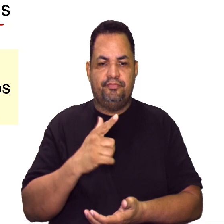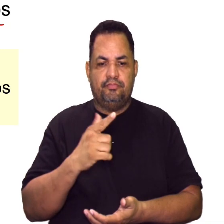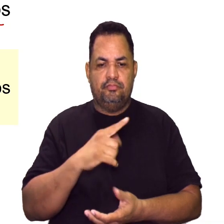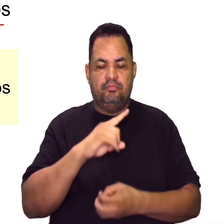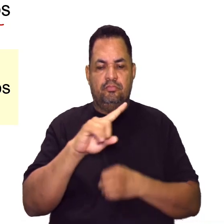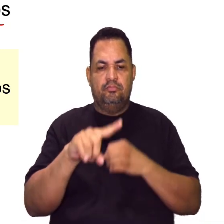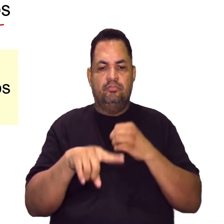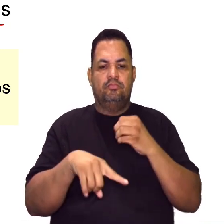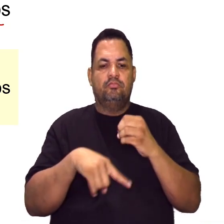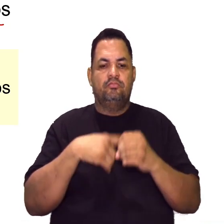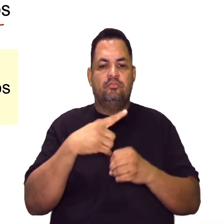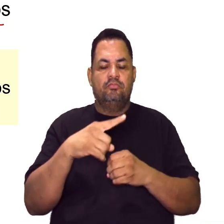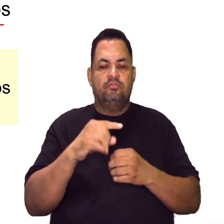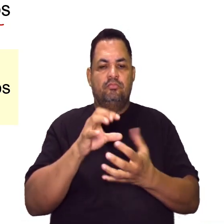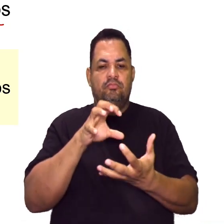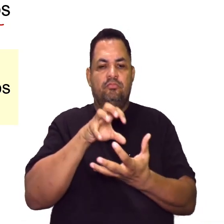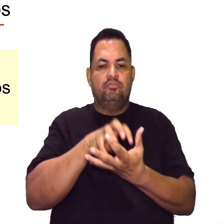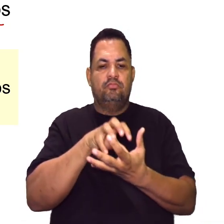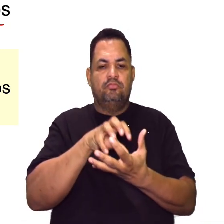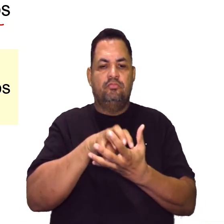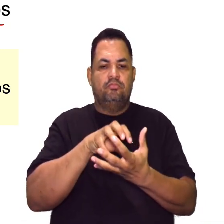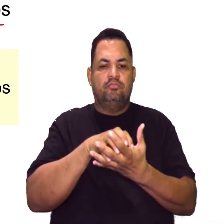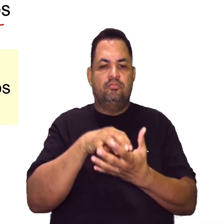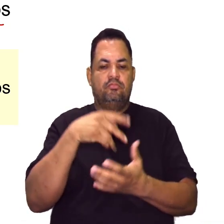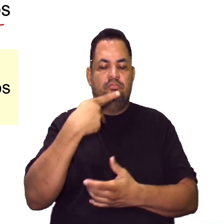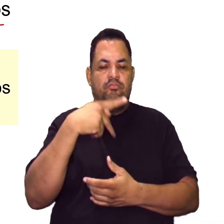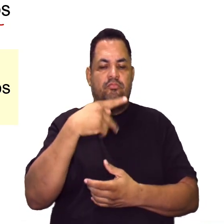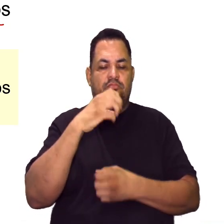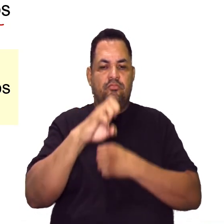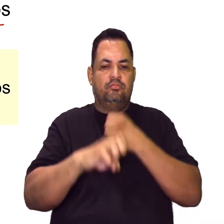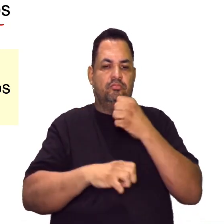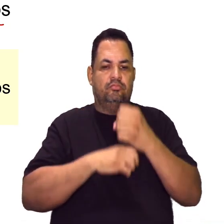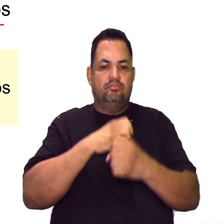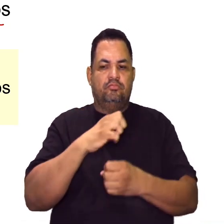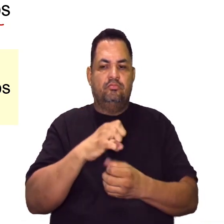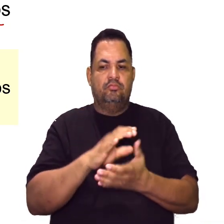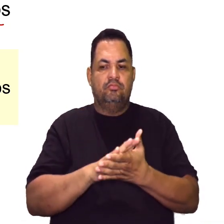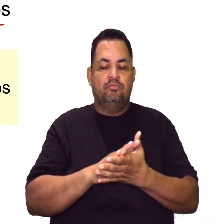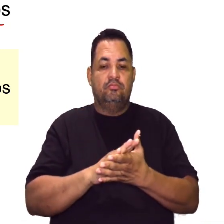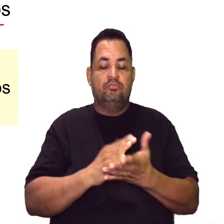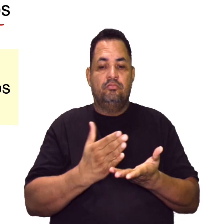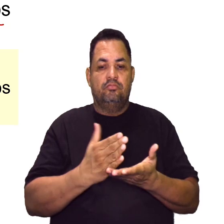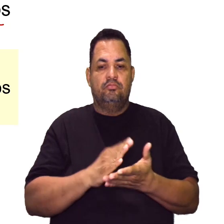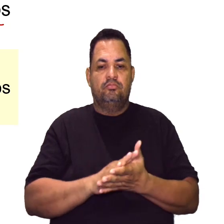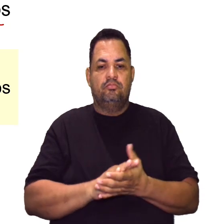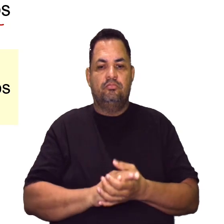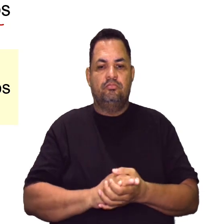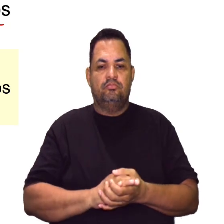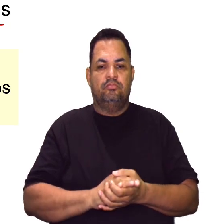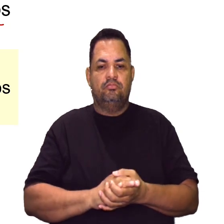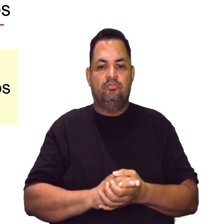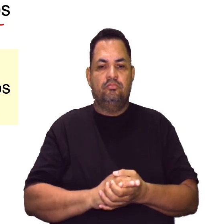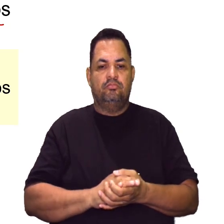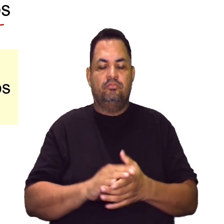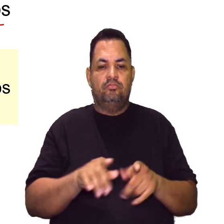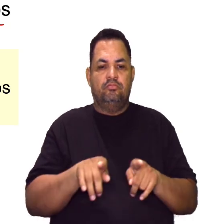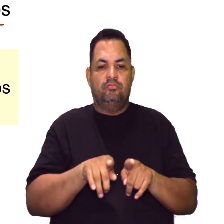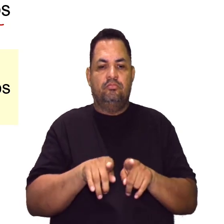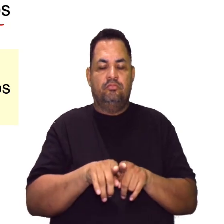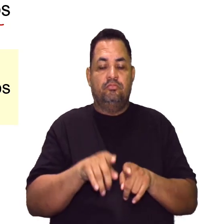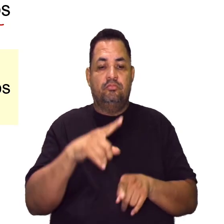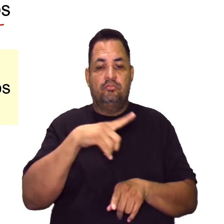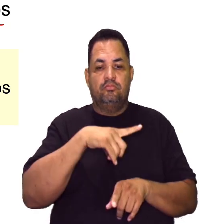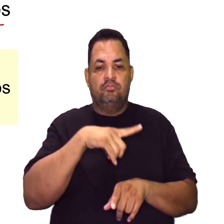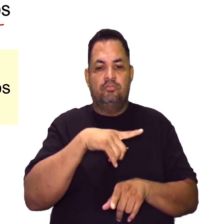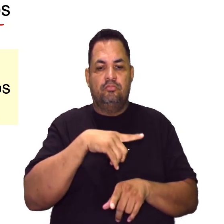o átomo central não possui par de elétrons emparelhados. O que estão emparelhados são os elétrons que ele